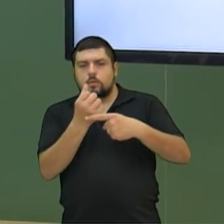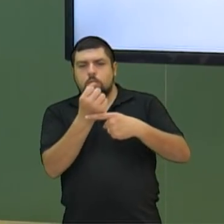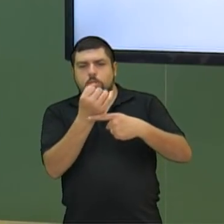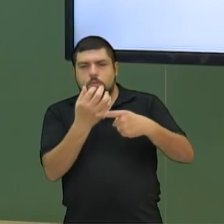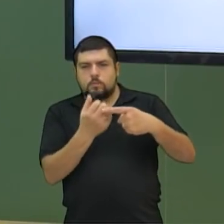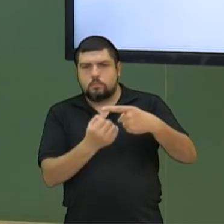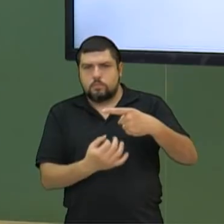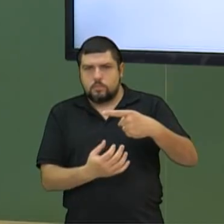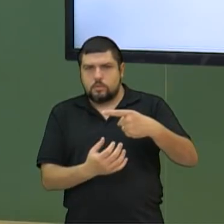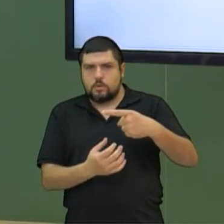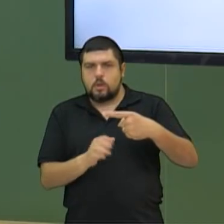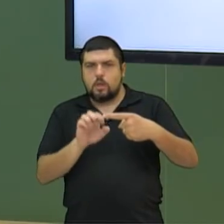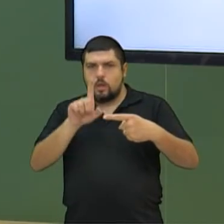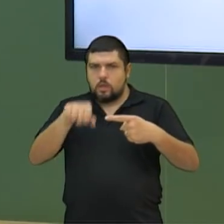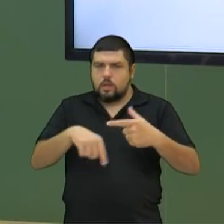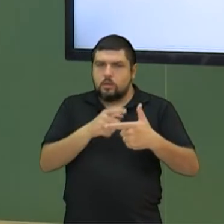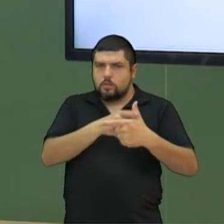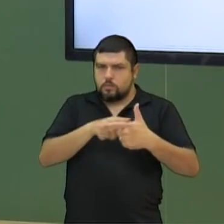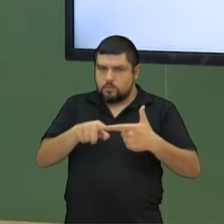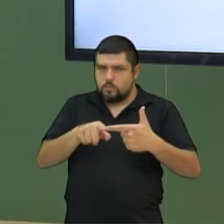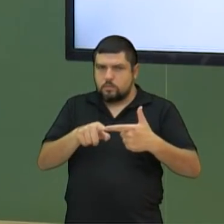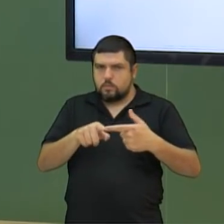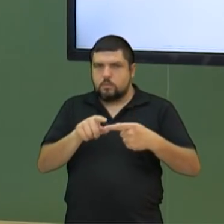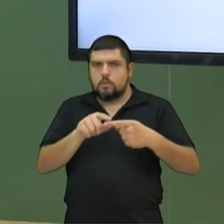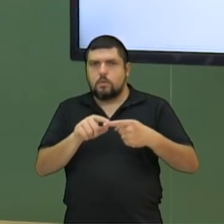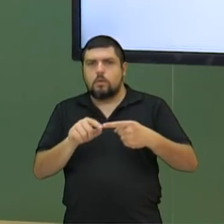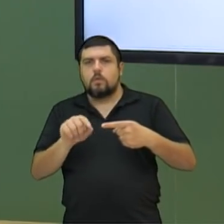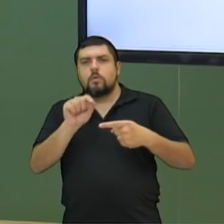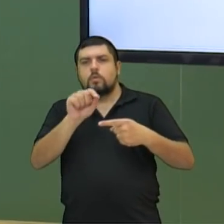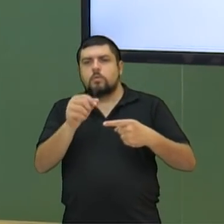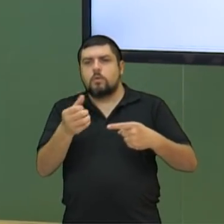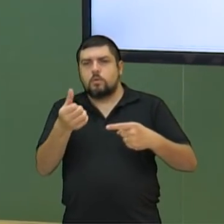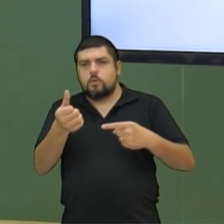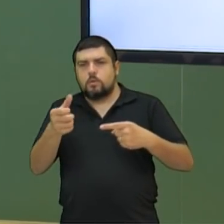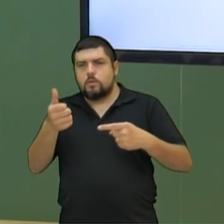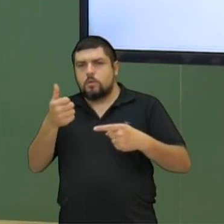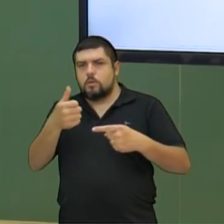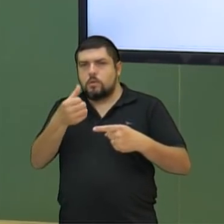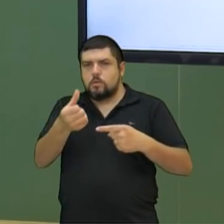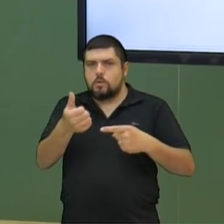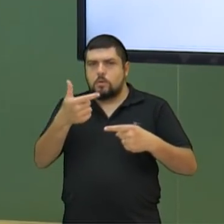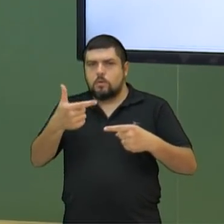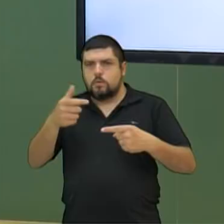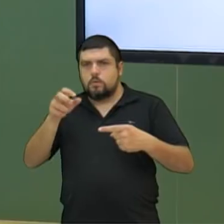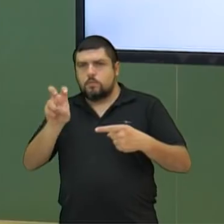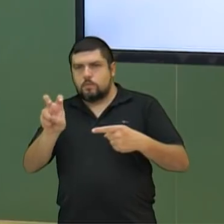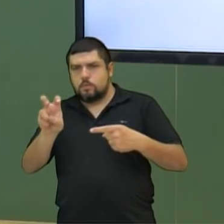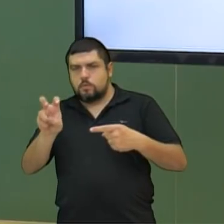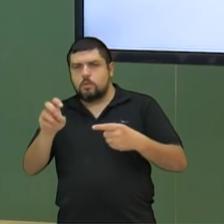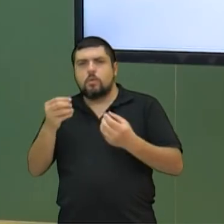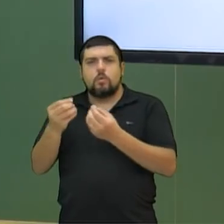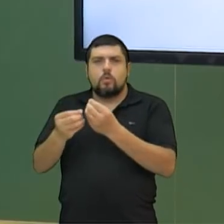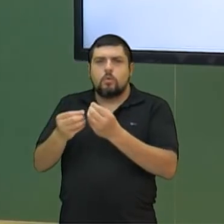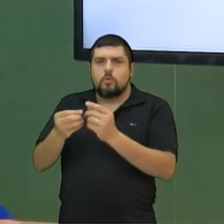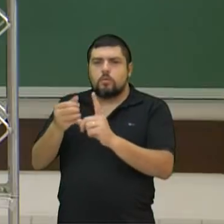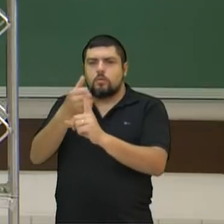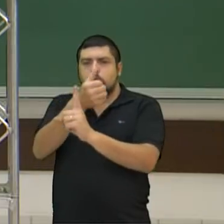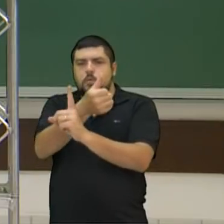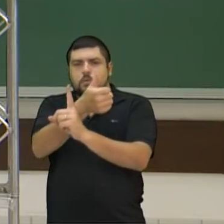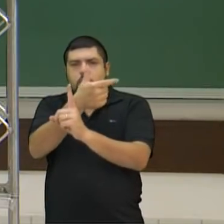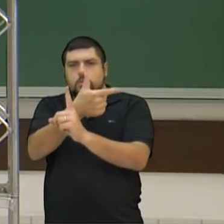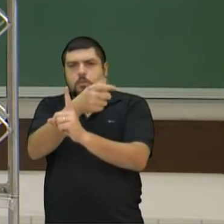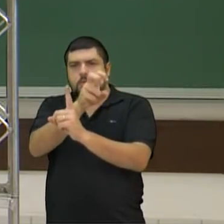elevada a um expoente, e aqui nós temos um número que pode ser fatorado, tá? Deixei ali a fatoração do 625 para vocês,